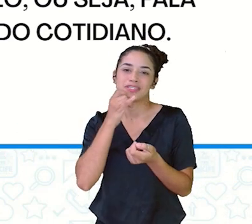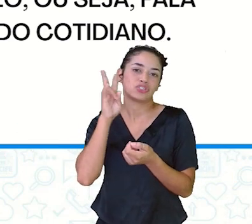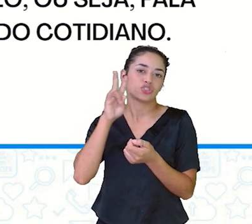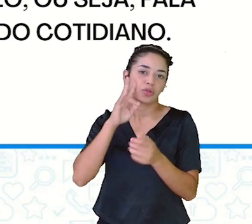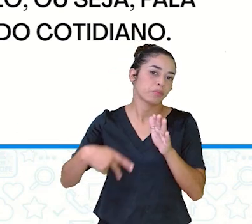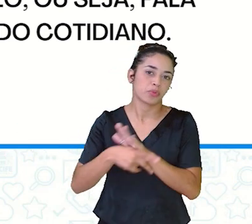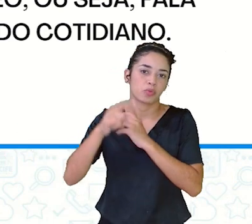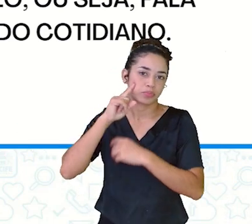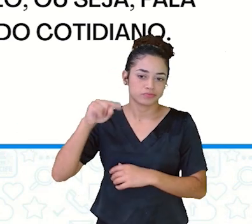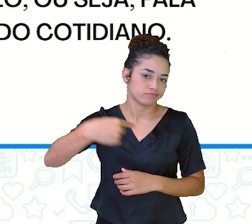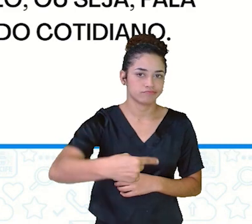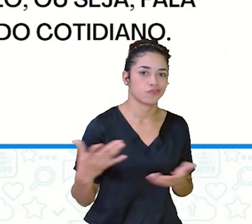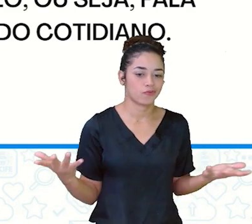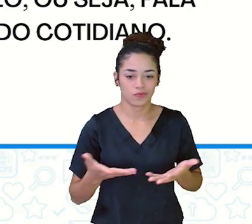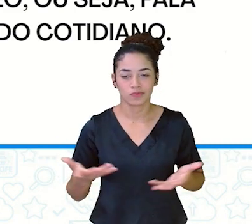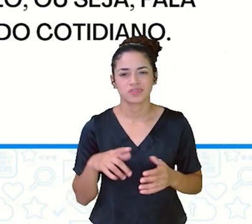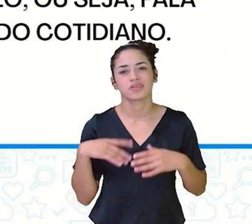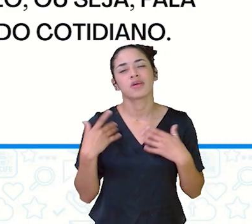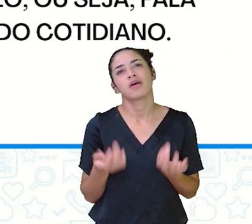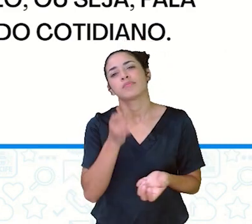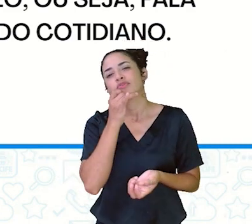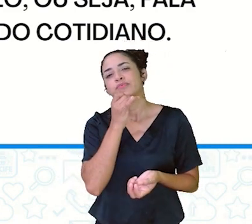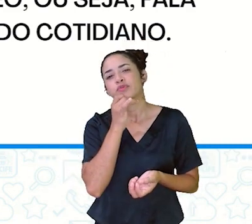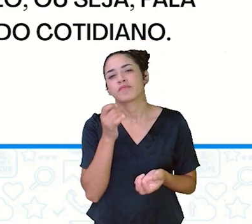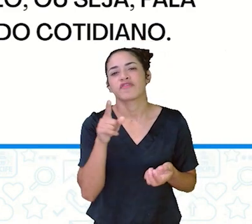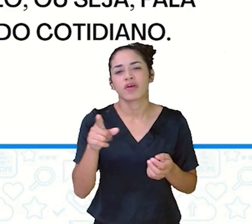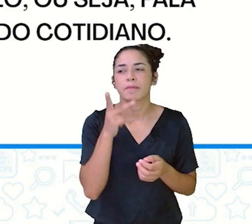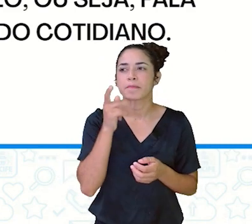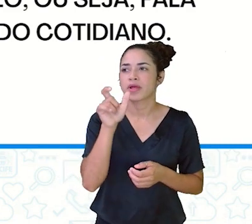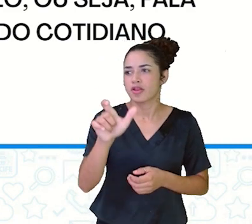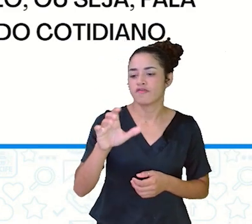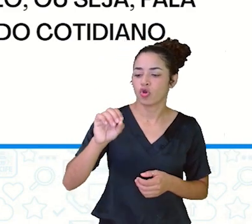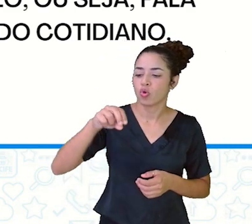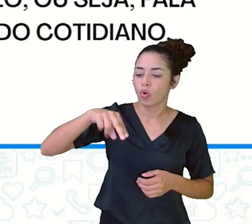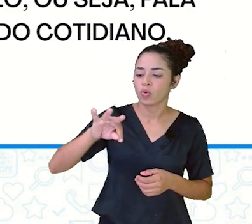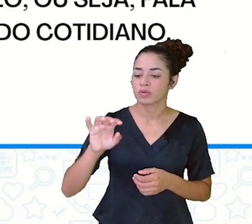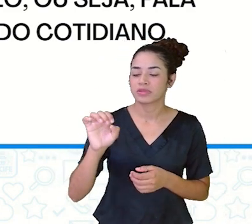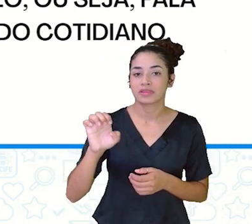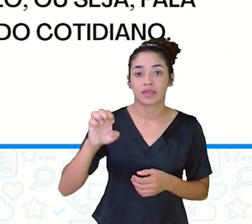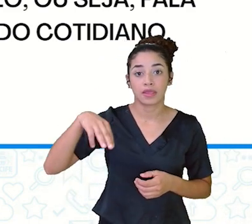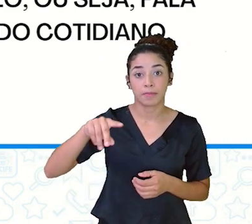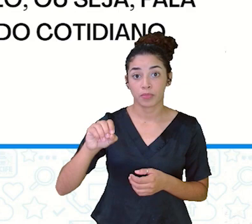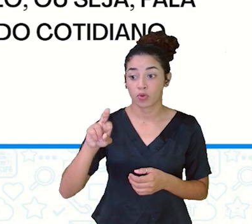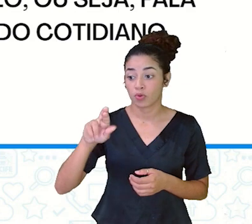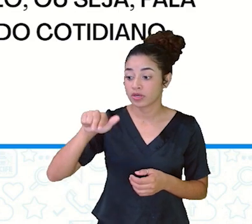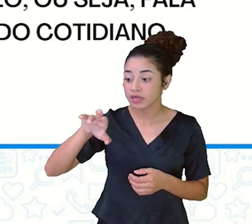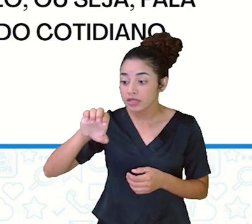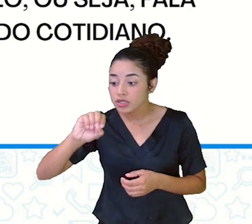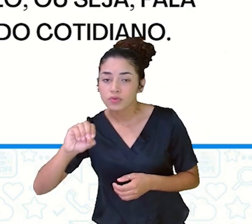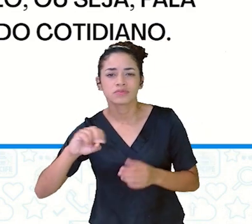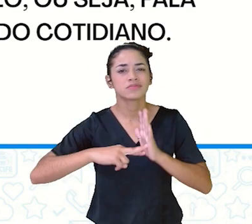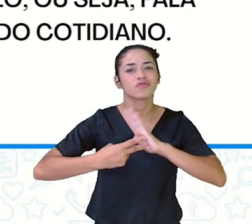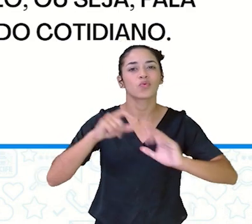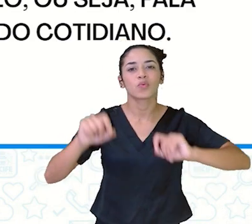Sempre quando vocês ouvirem falar, mas isso é muito contemporâneo, Isso faz parte do